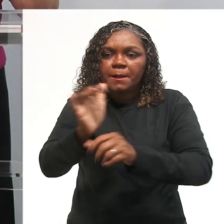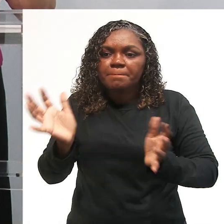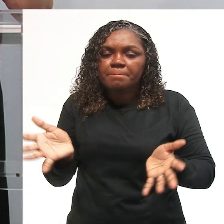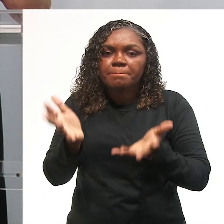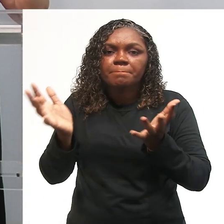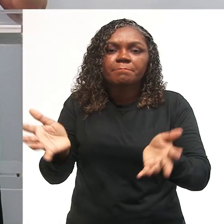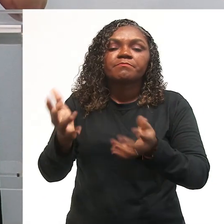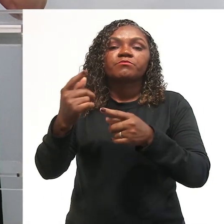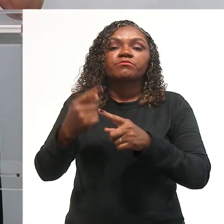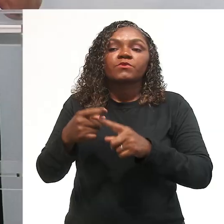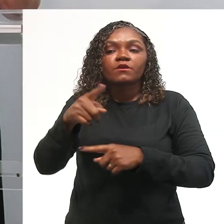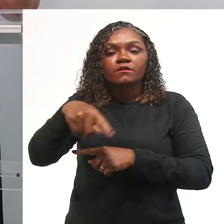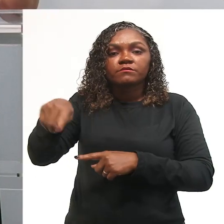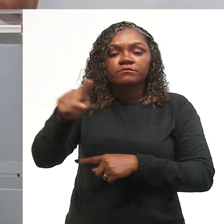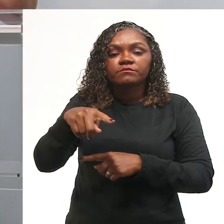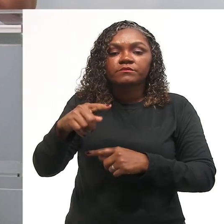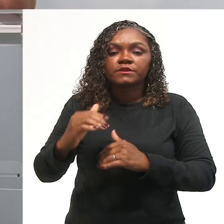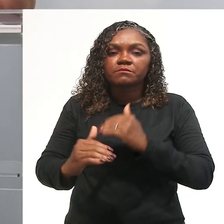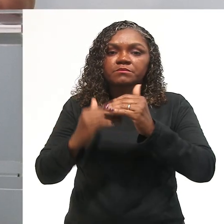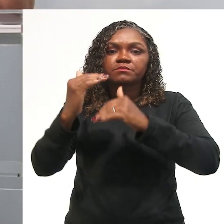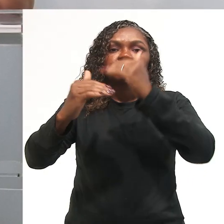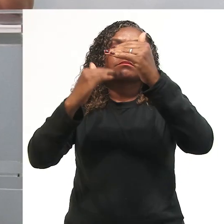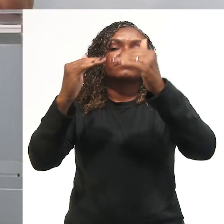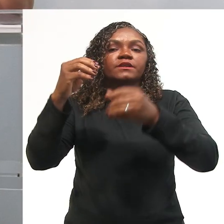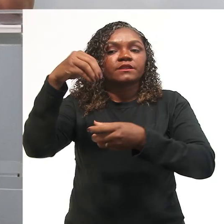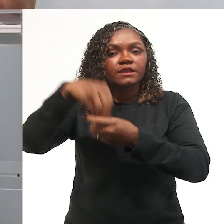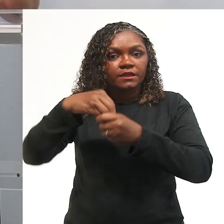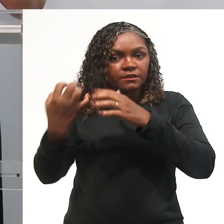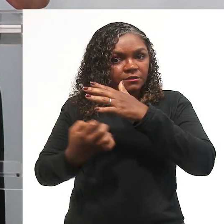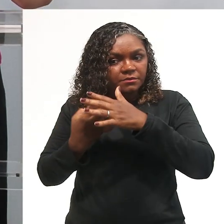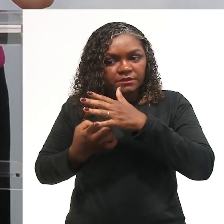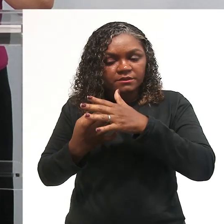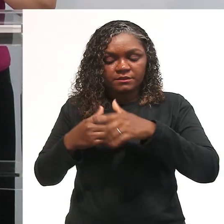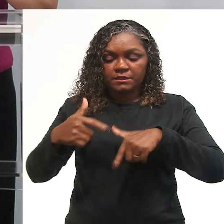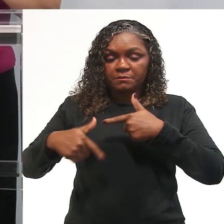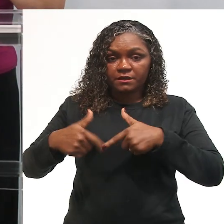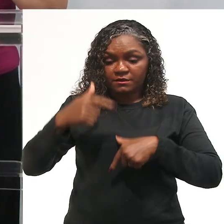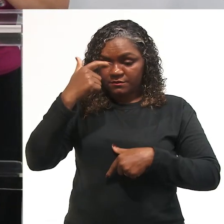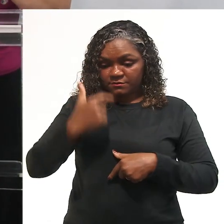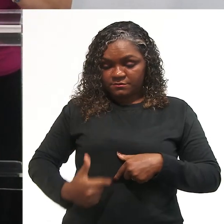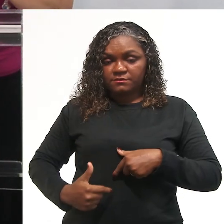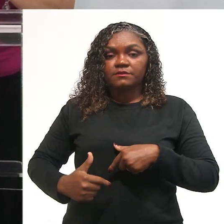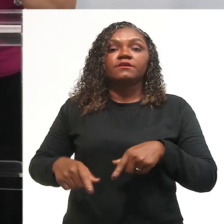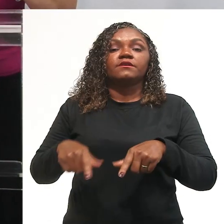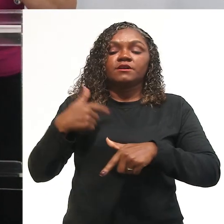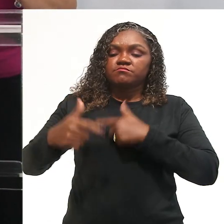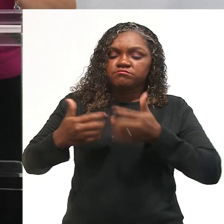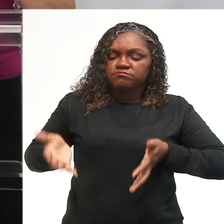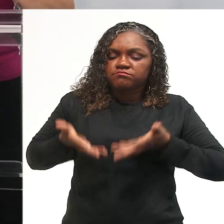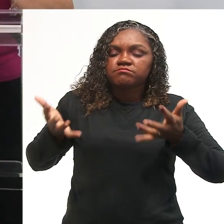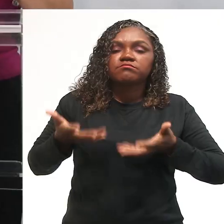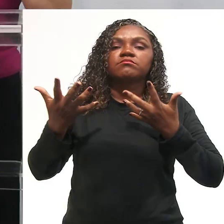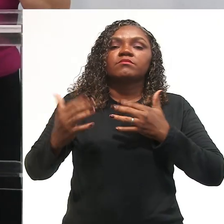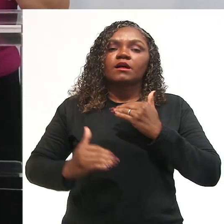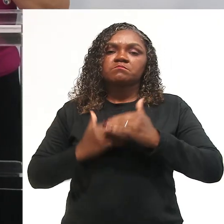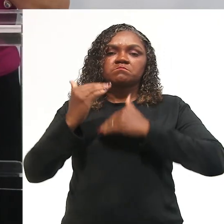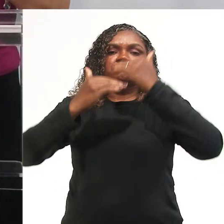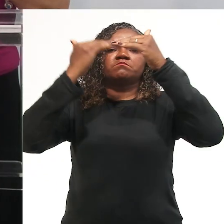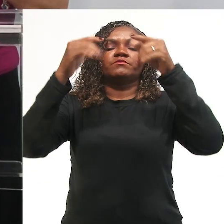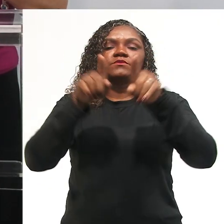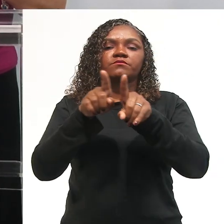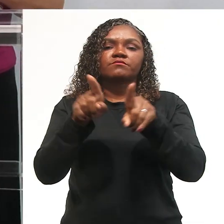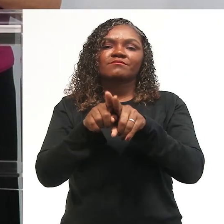exemplo, para que ela possa progredir dentro da organização. O próprio funcionário em si, ele está mais